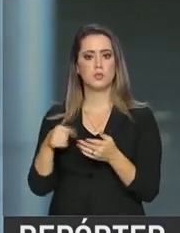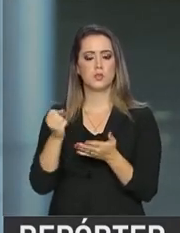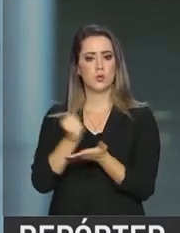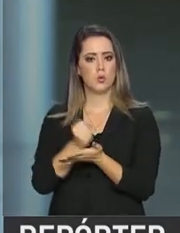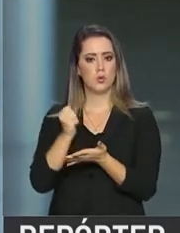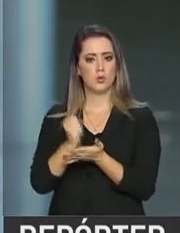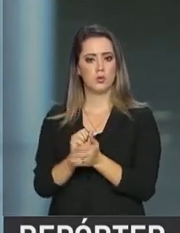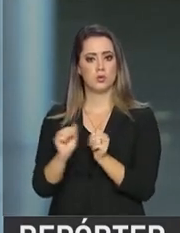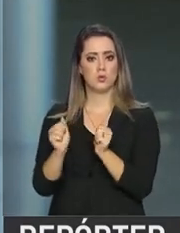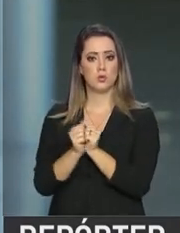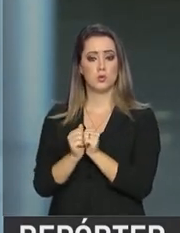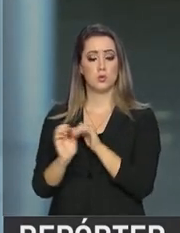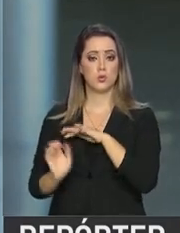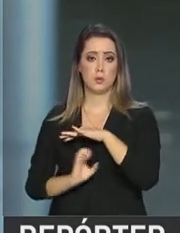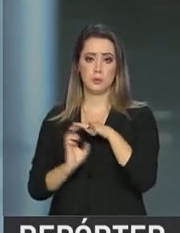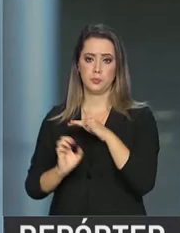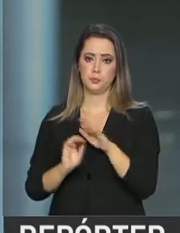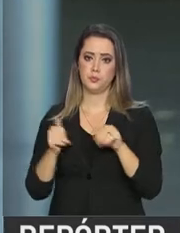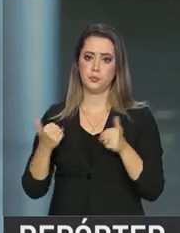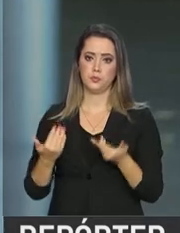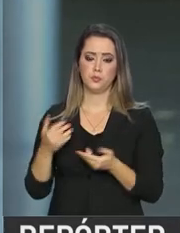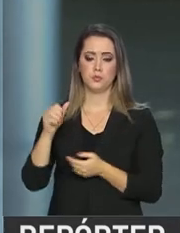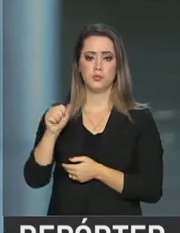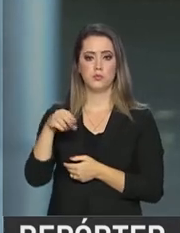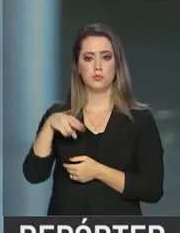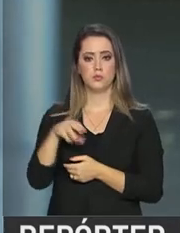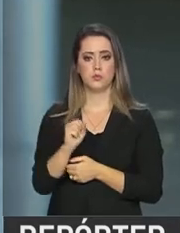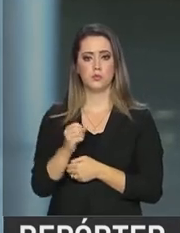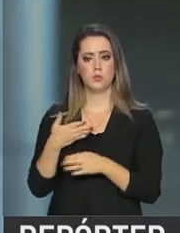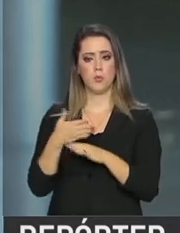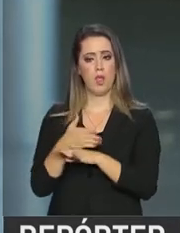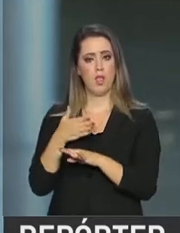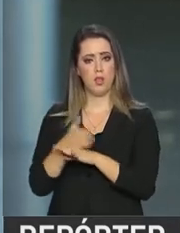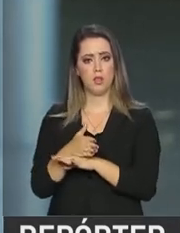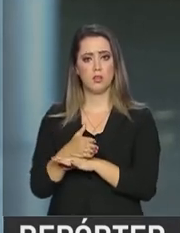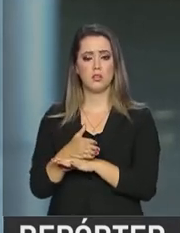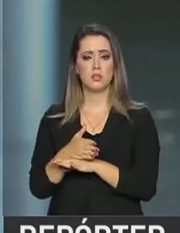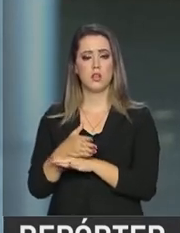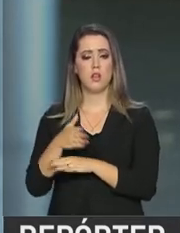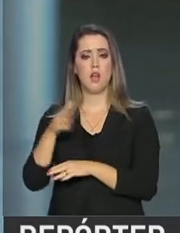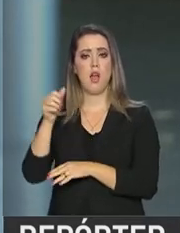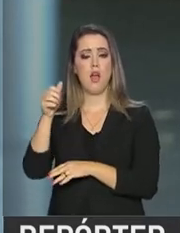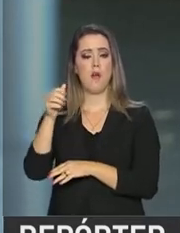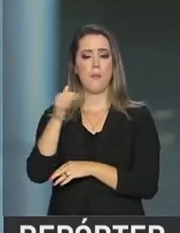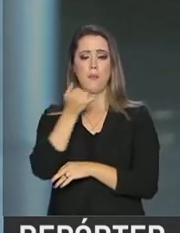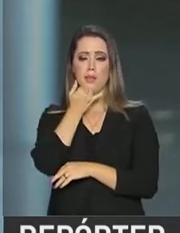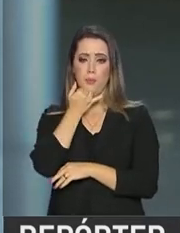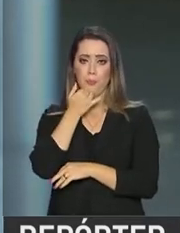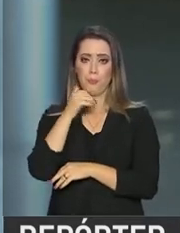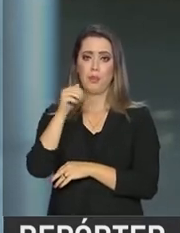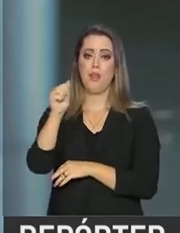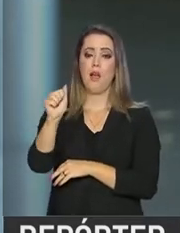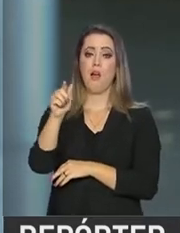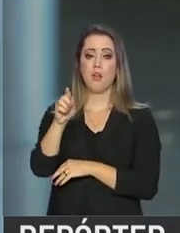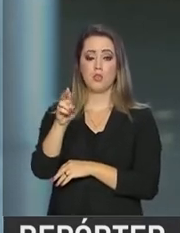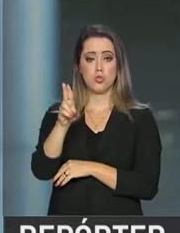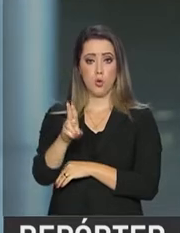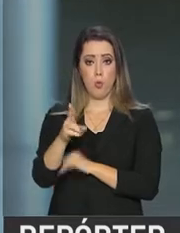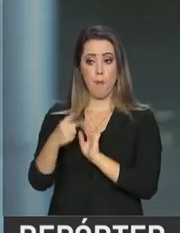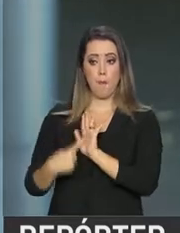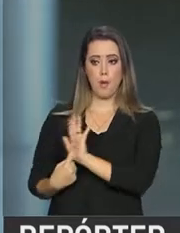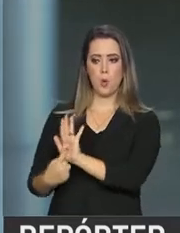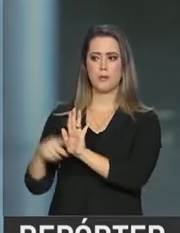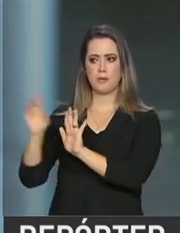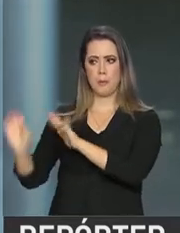às operadoras a advocacia geral da união entrou obviamente num primeiro momento dando ciência clara dos termos da decisão não